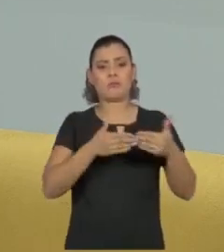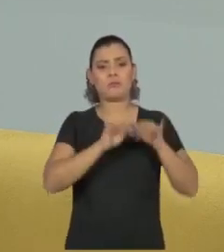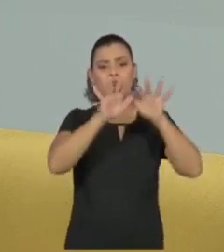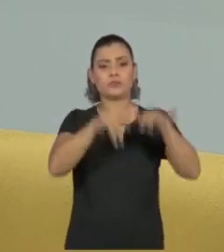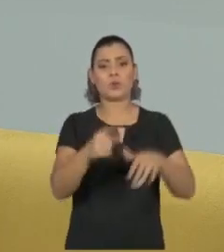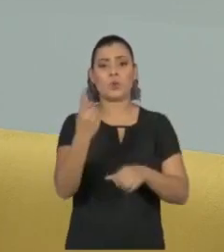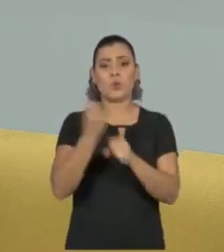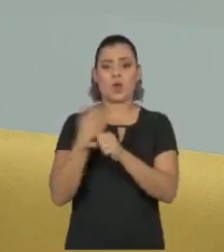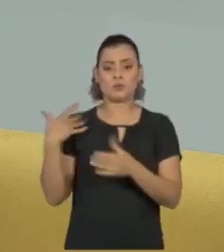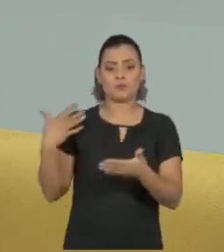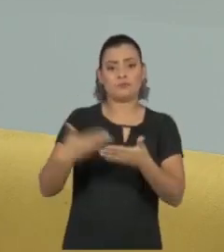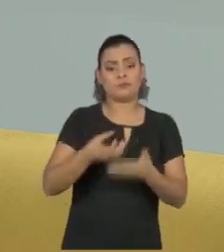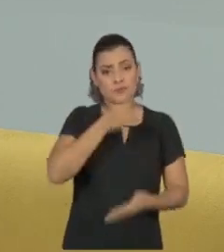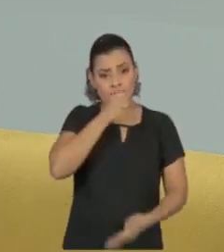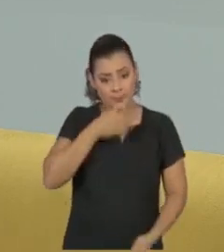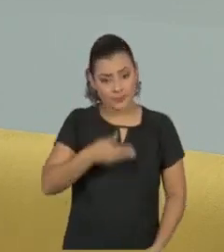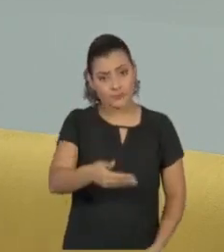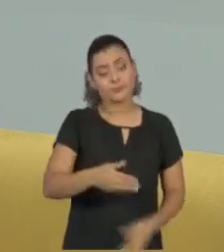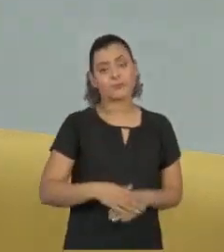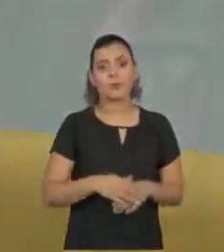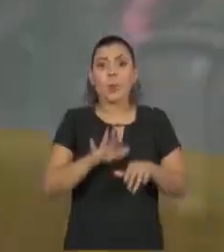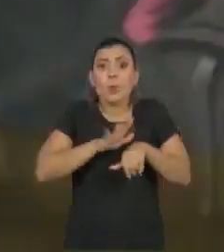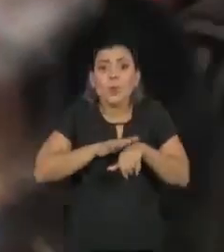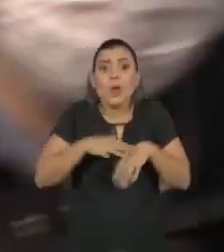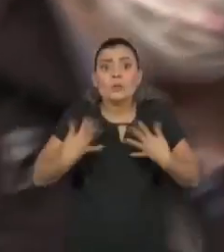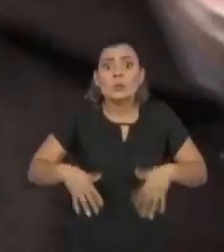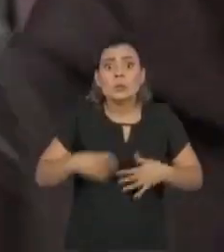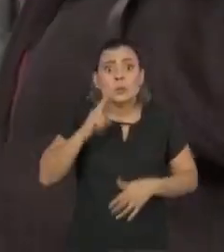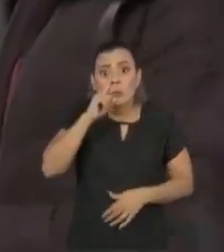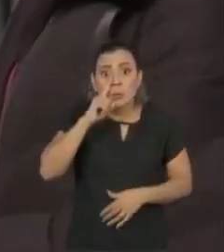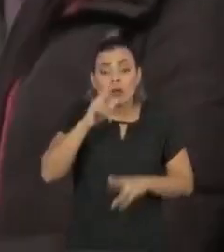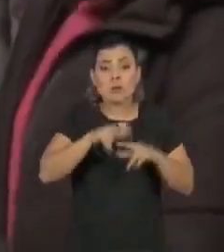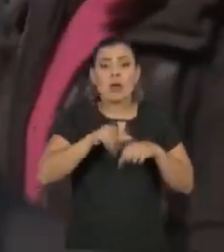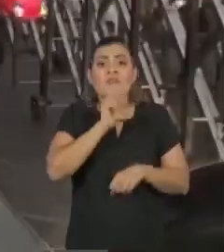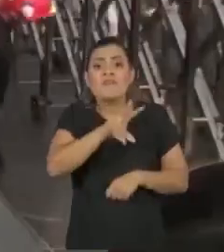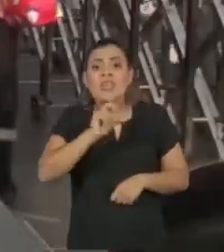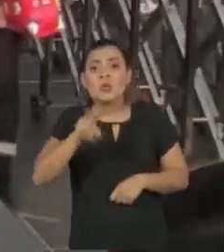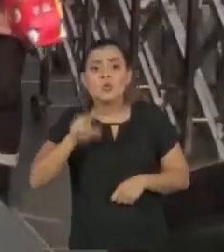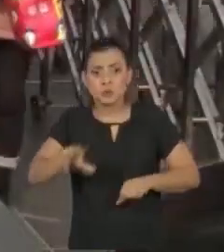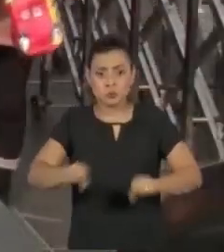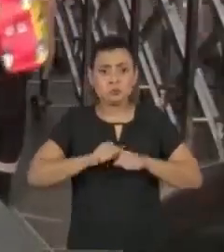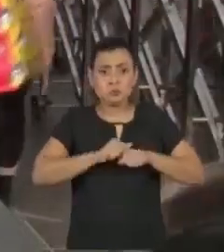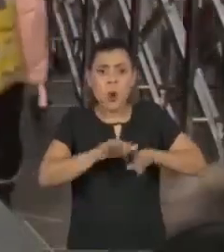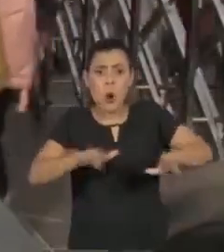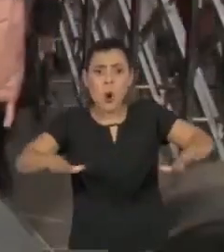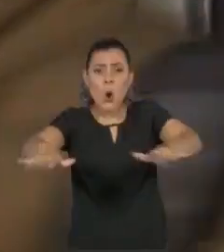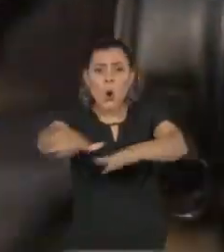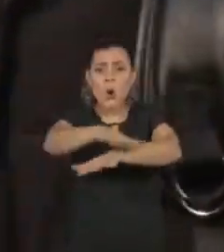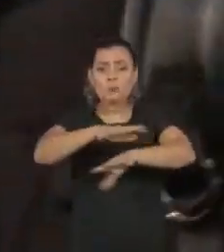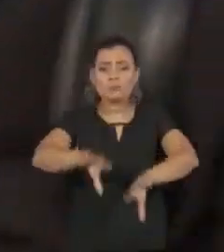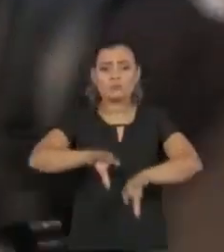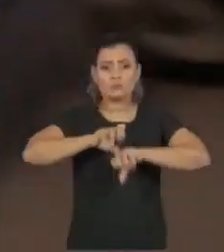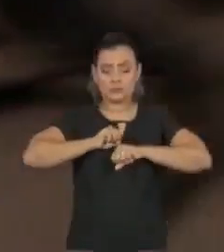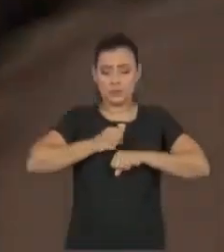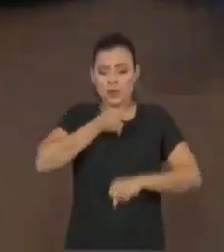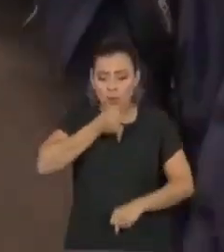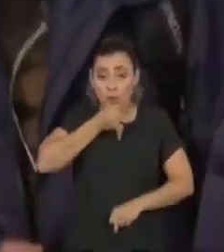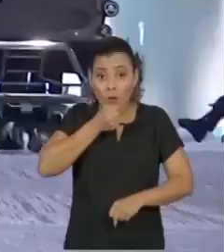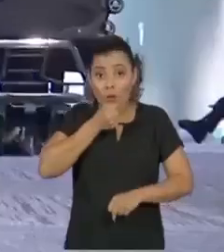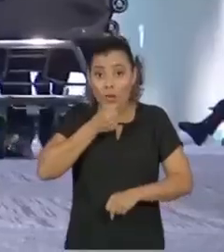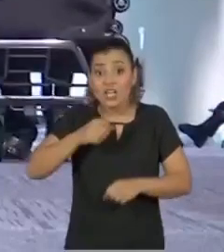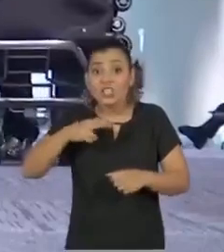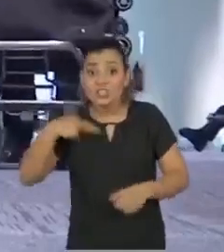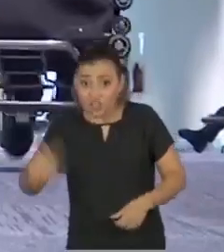sábado. E ainda, doença misteriosa causada pelo coronavírus se espalha pela China e chega à